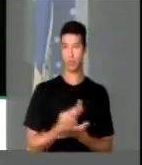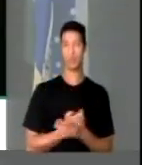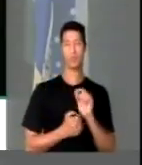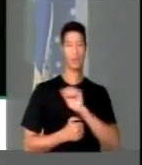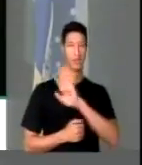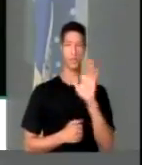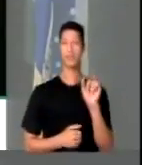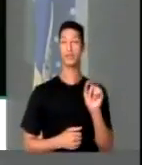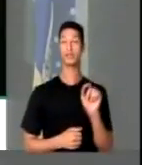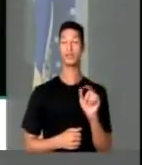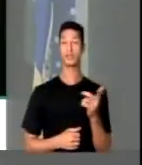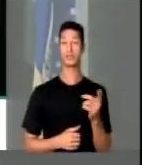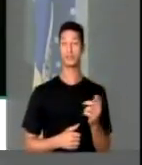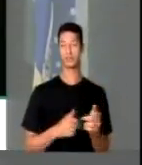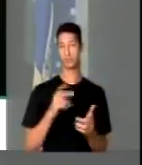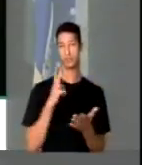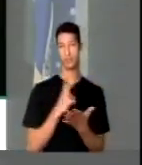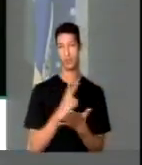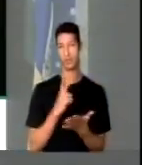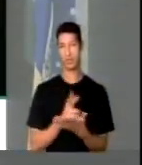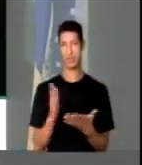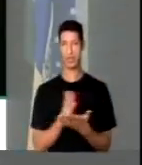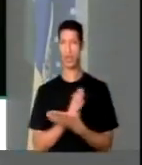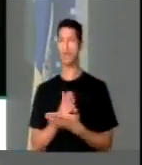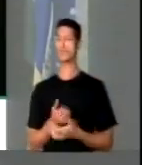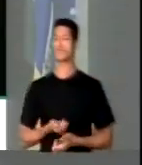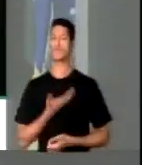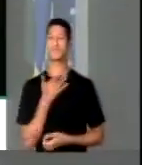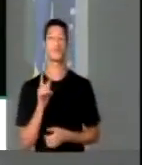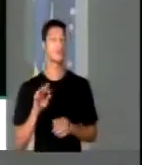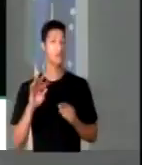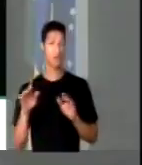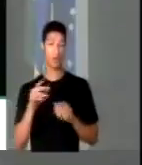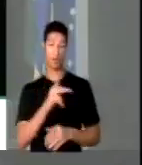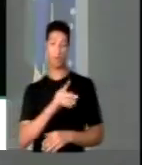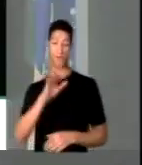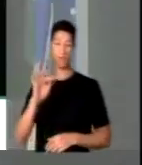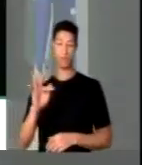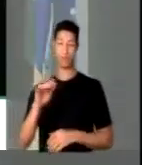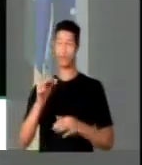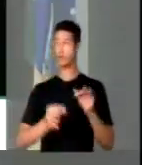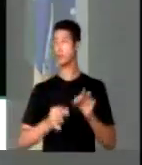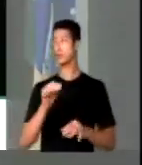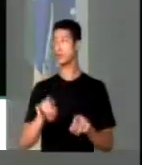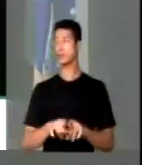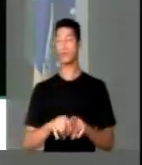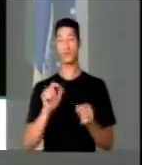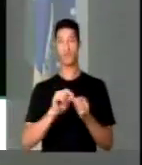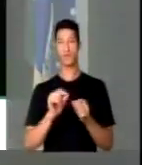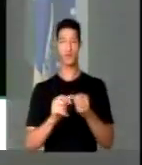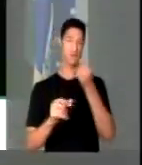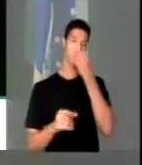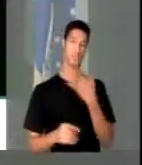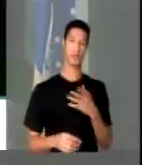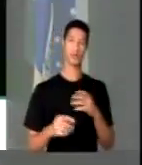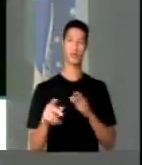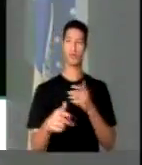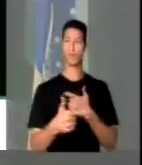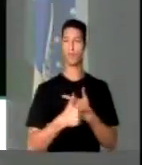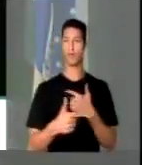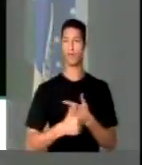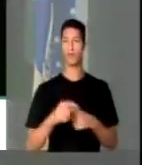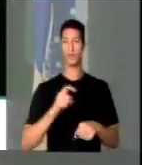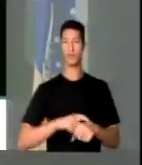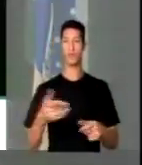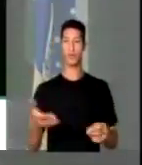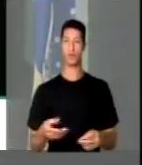É claro que, apesar de alguns exageros, tanto a Polícia e a Justiça estão fazendo bem o seu papel